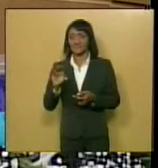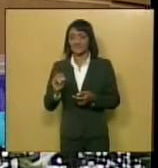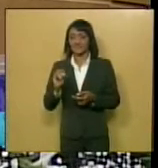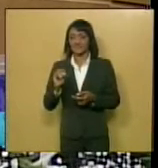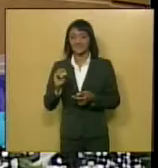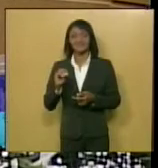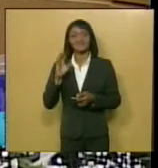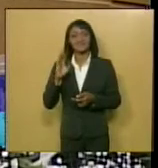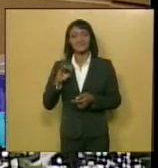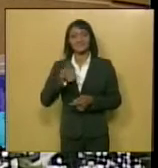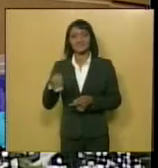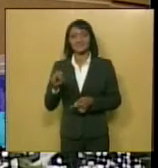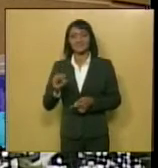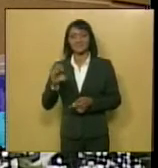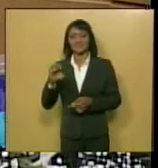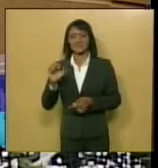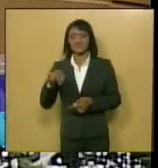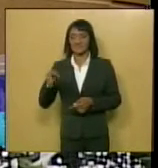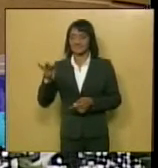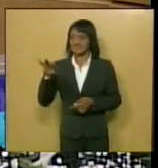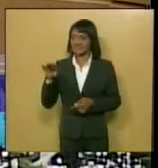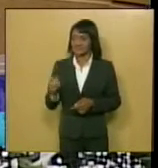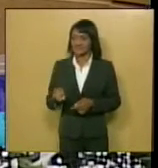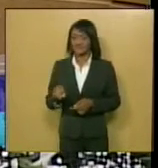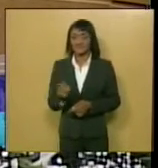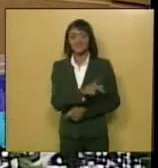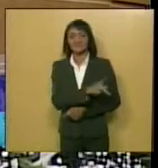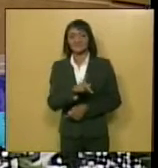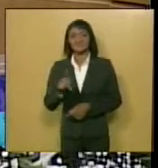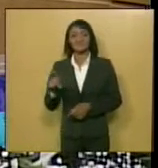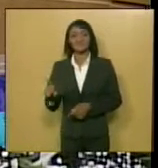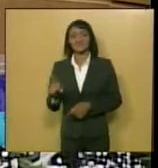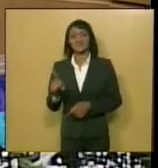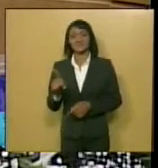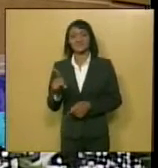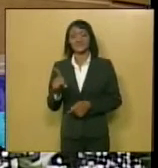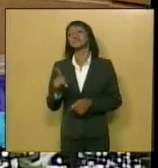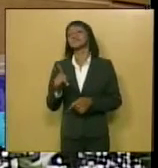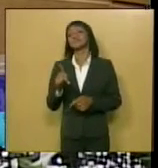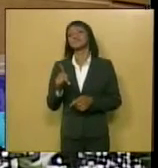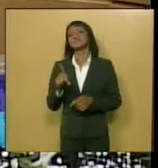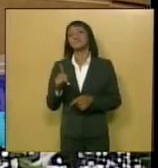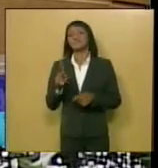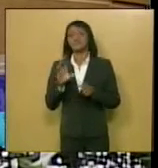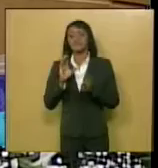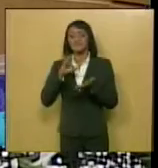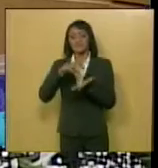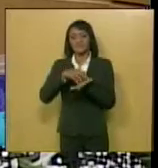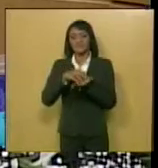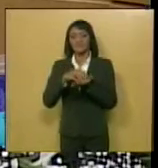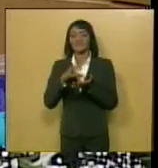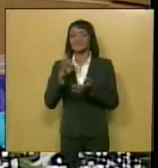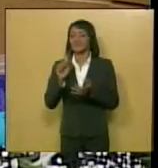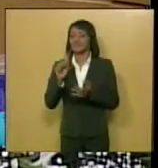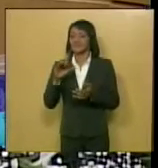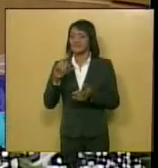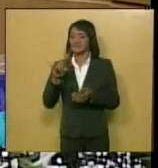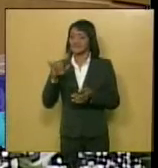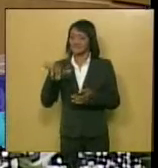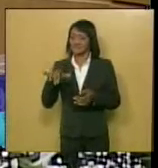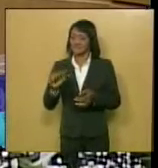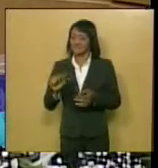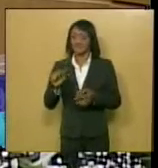Nascimento, presidente da Academia Sergipana de Letras, em nome de quem quero saudar todos os